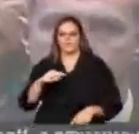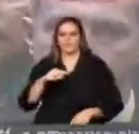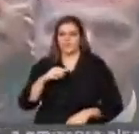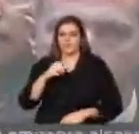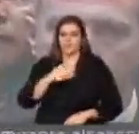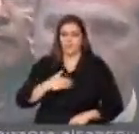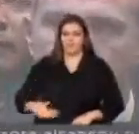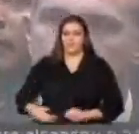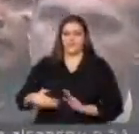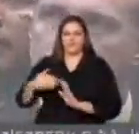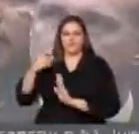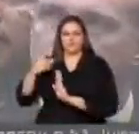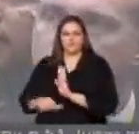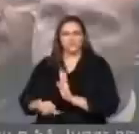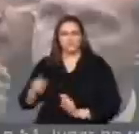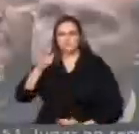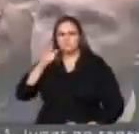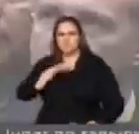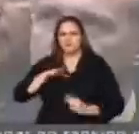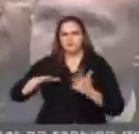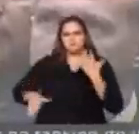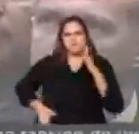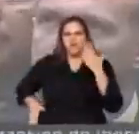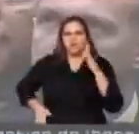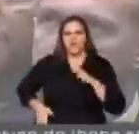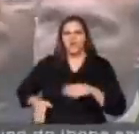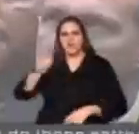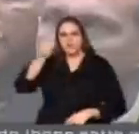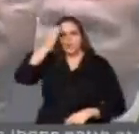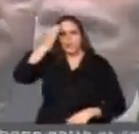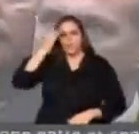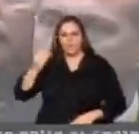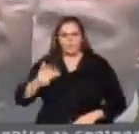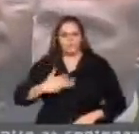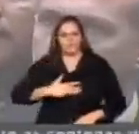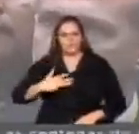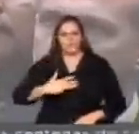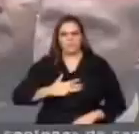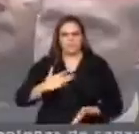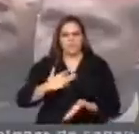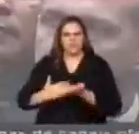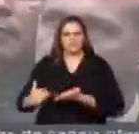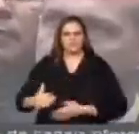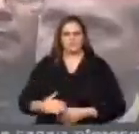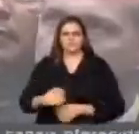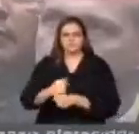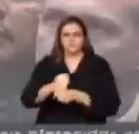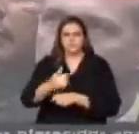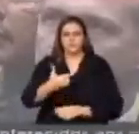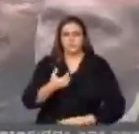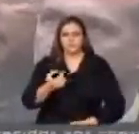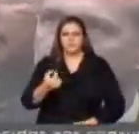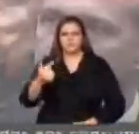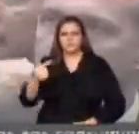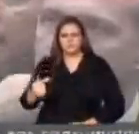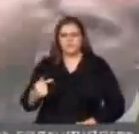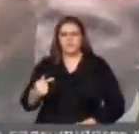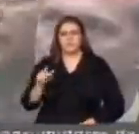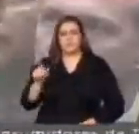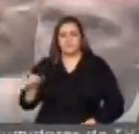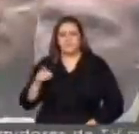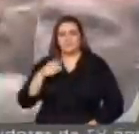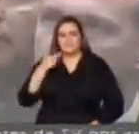projeto criminoso implantado por Luiz Inácio Lula da Silva. Em 2007, ele disse